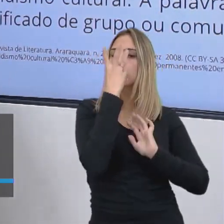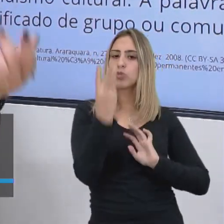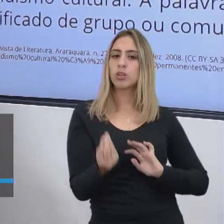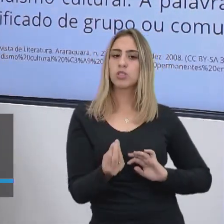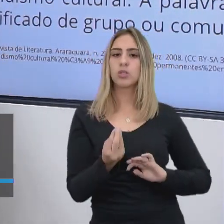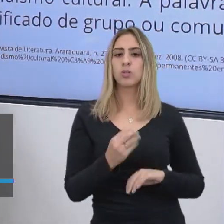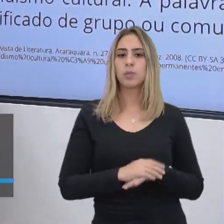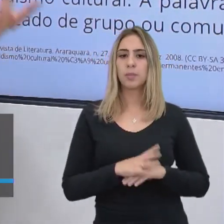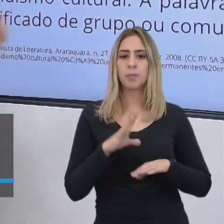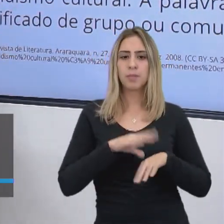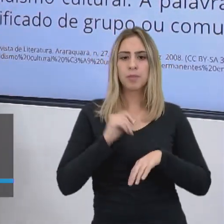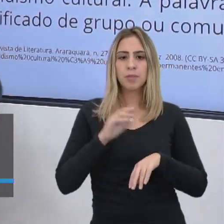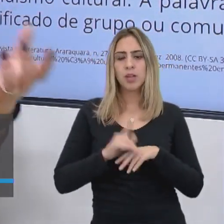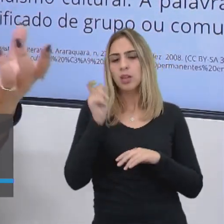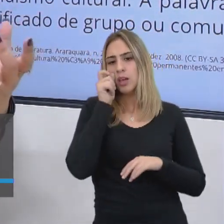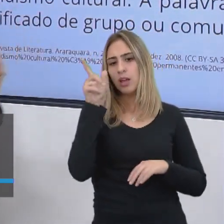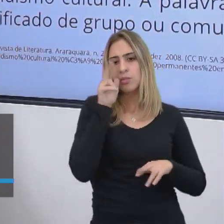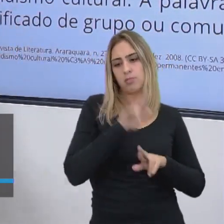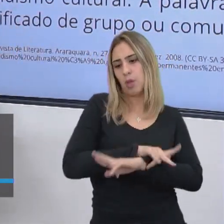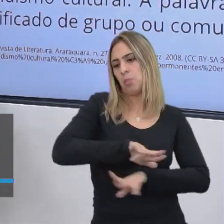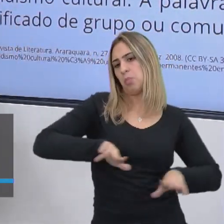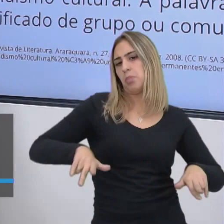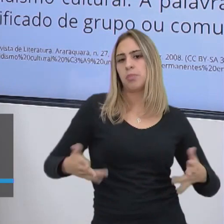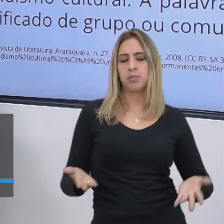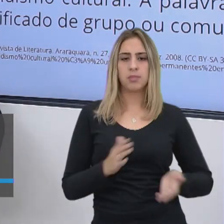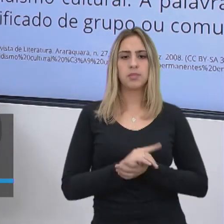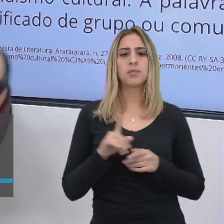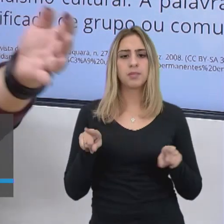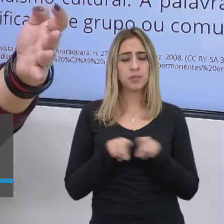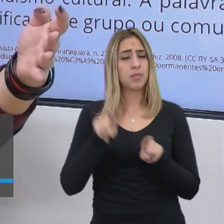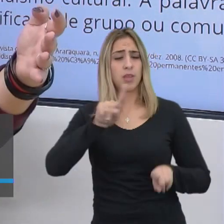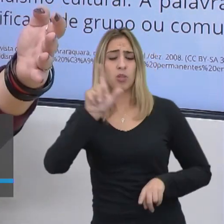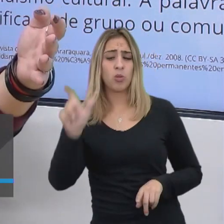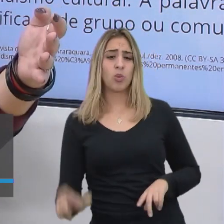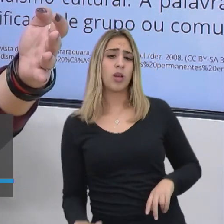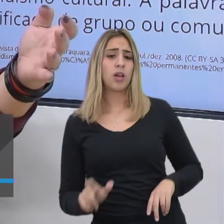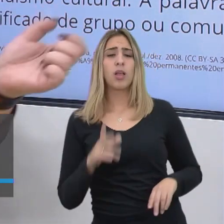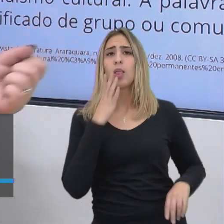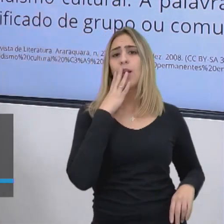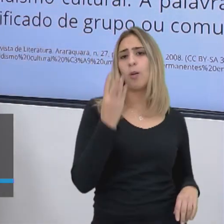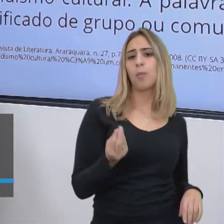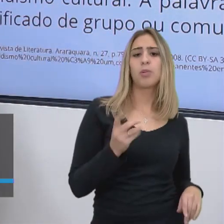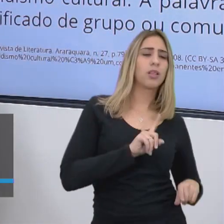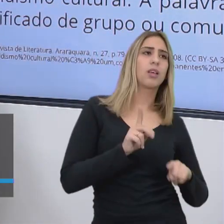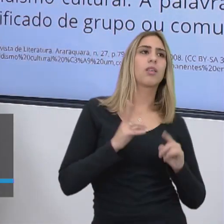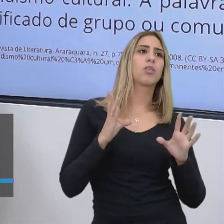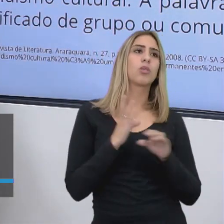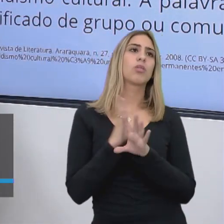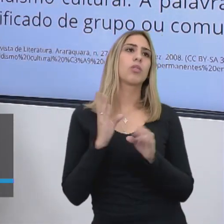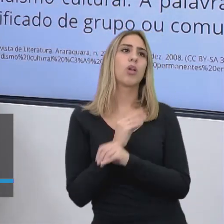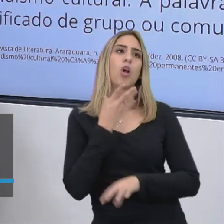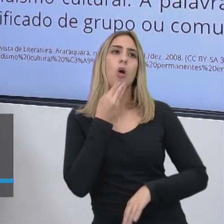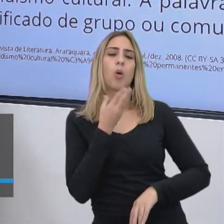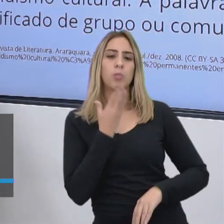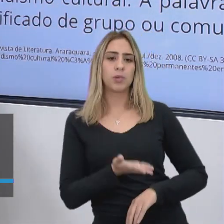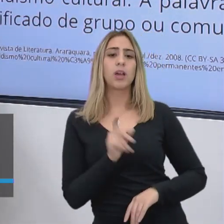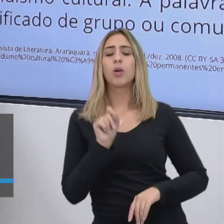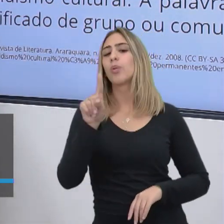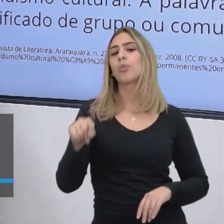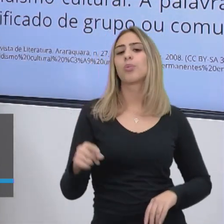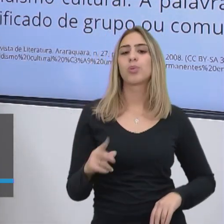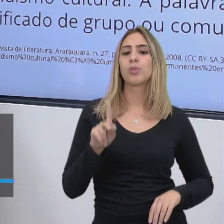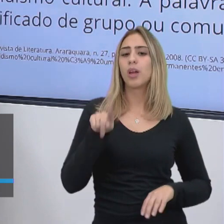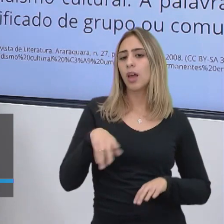focinho, pelo, garra, Mas ele não é nem totalmente lobo e nem totalmente homem. Ele é o quê?